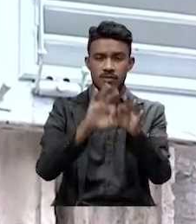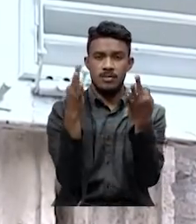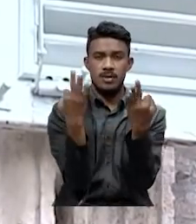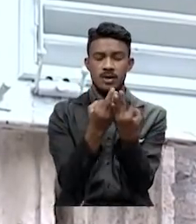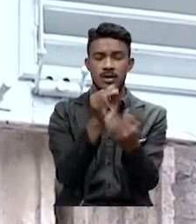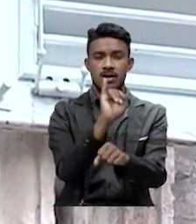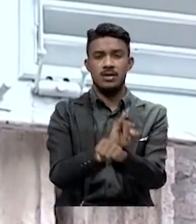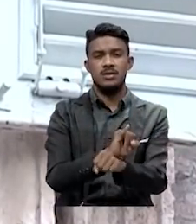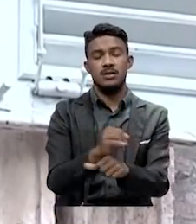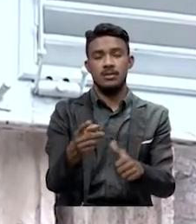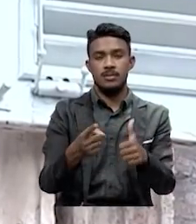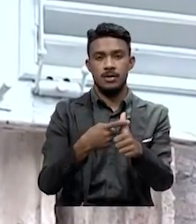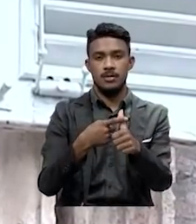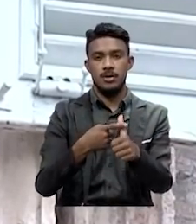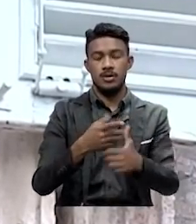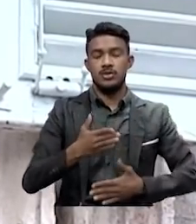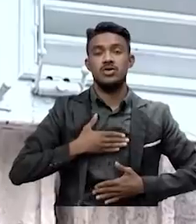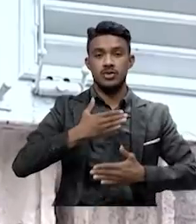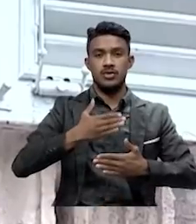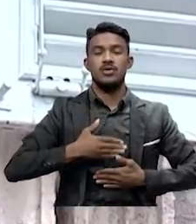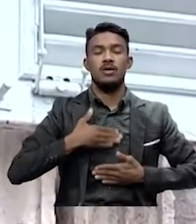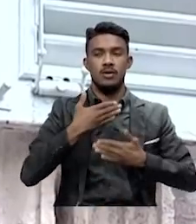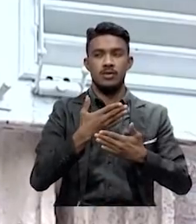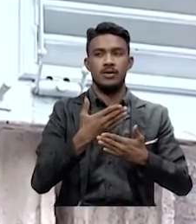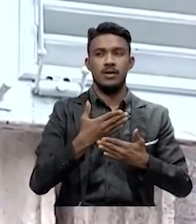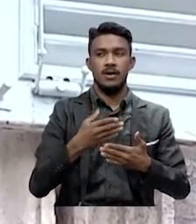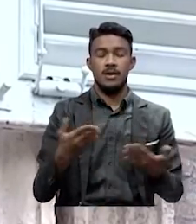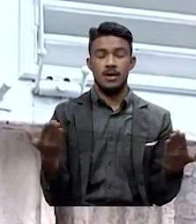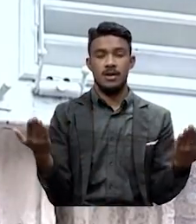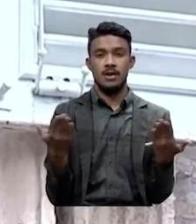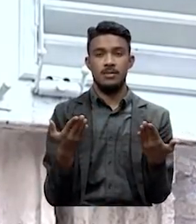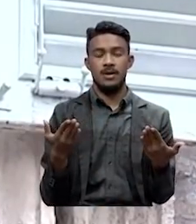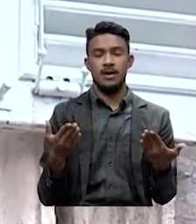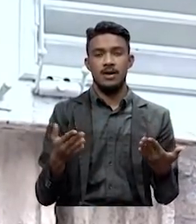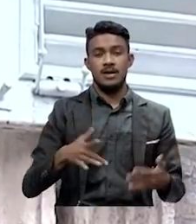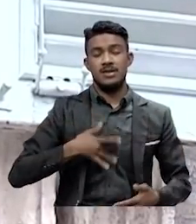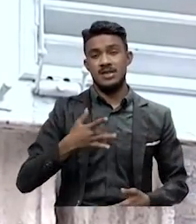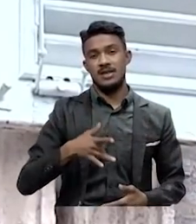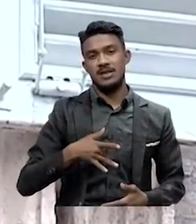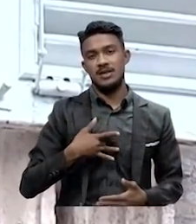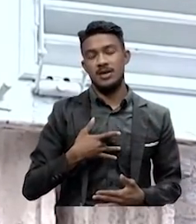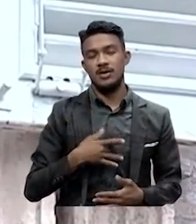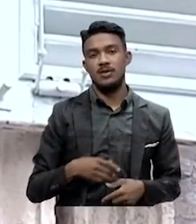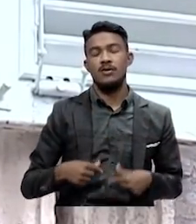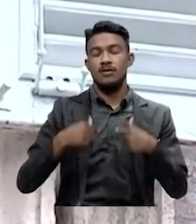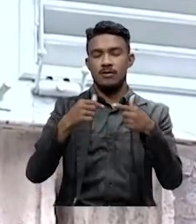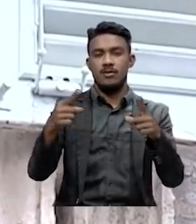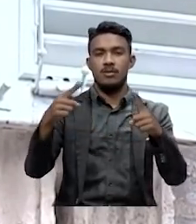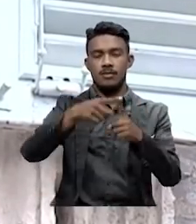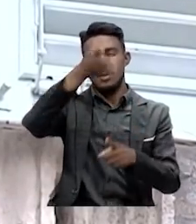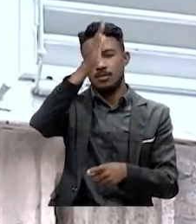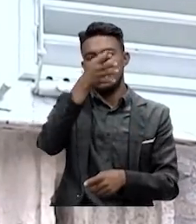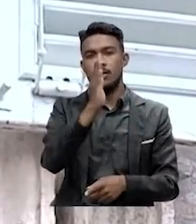nanai solo. Solo que danebe sentido gratidão bamaroma.